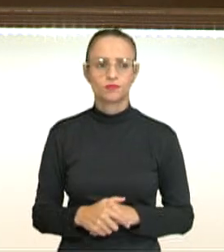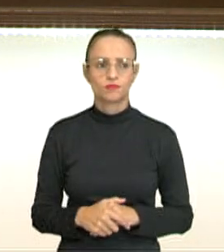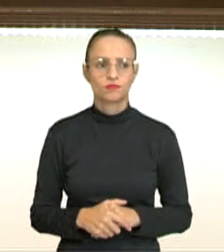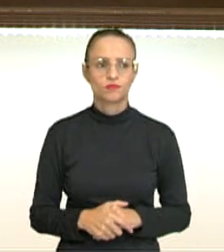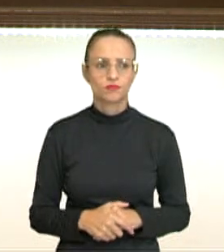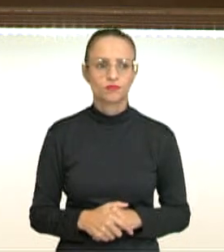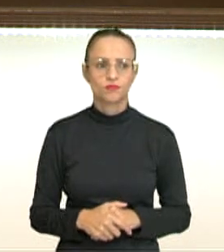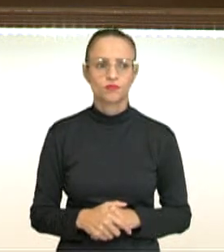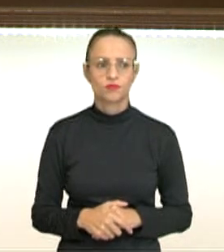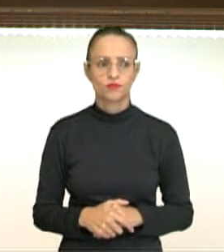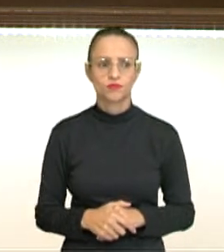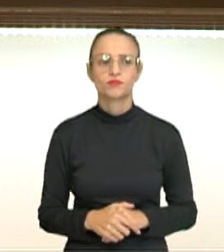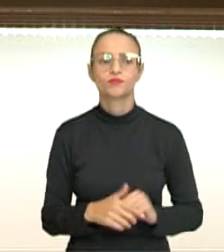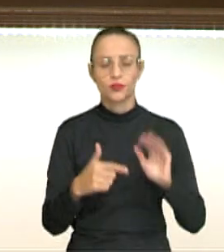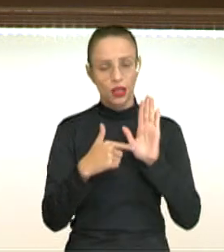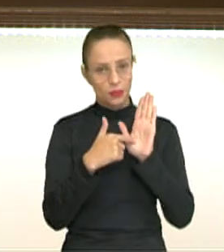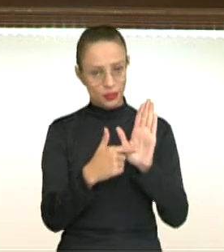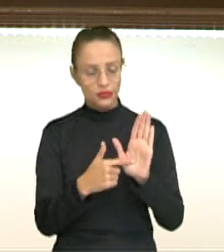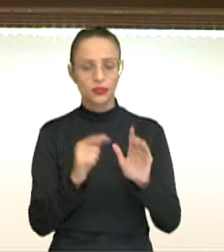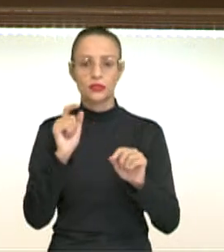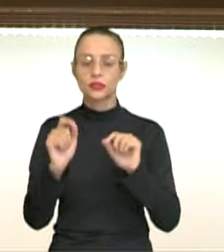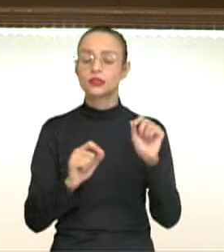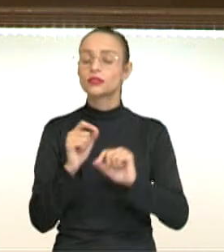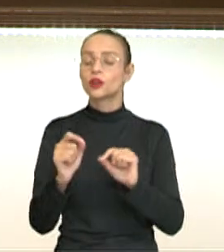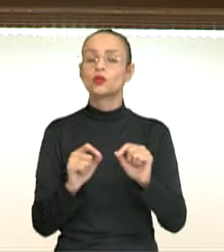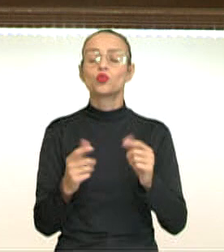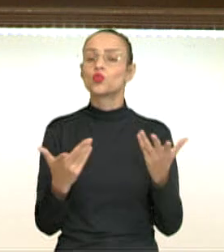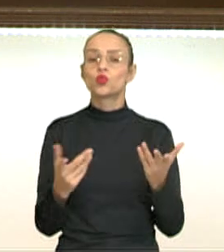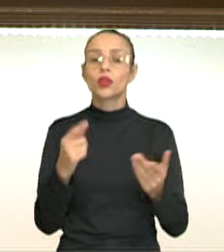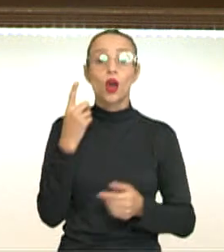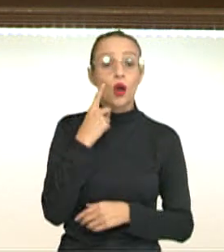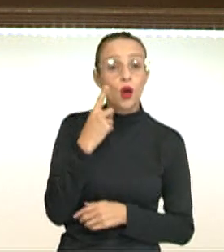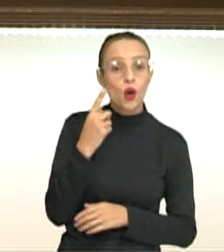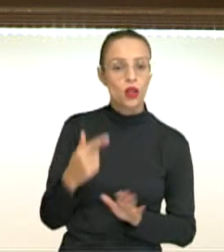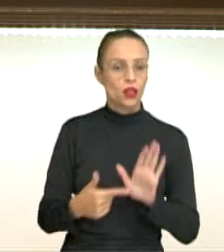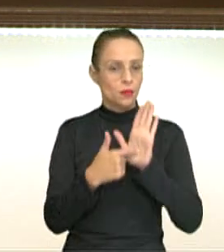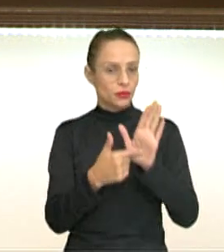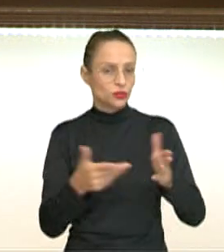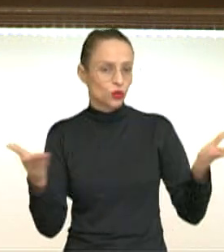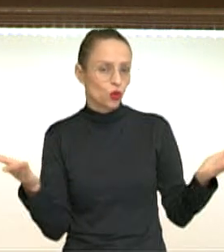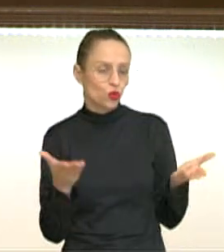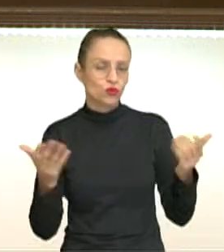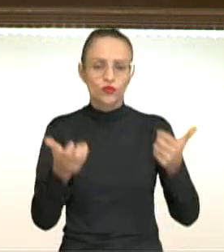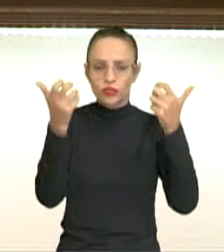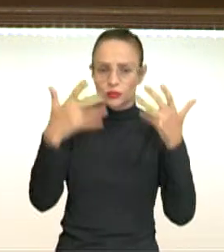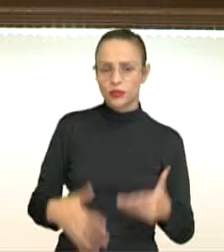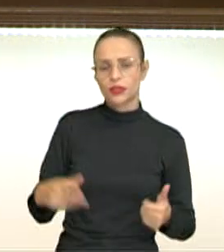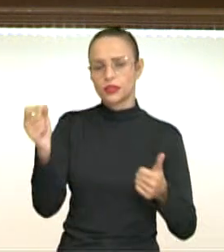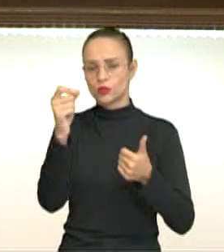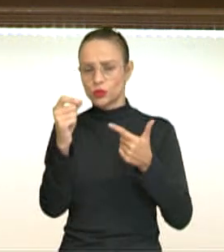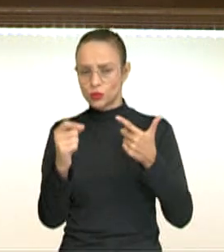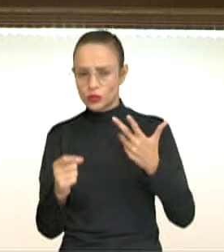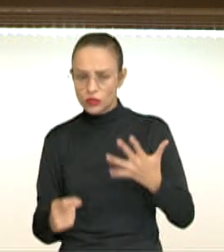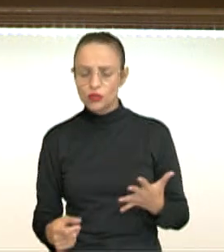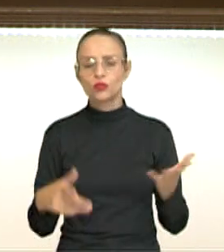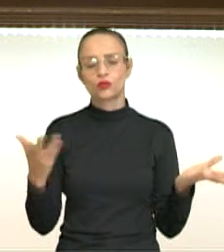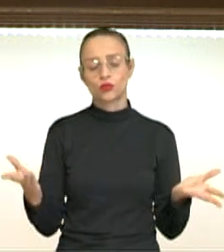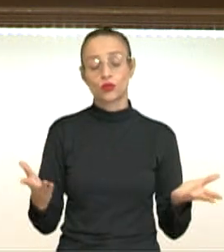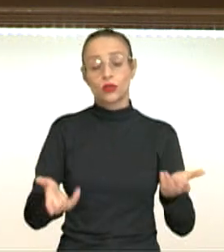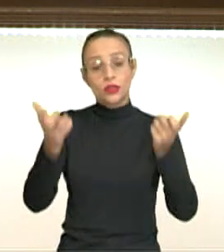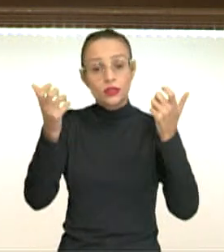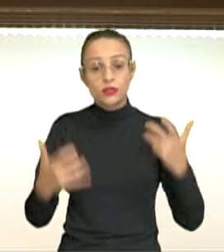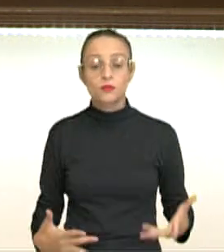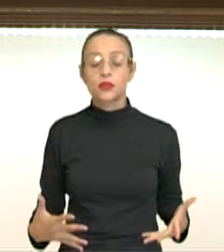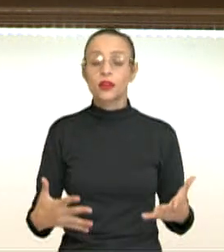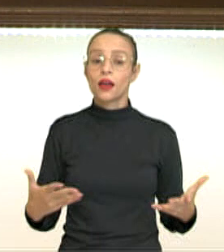delimitar a apresentação dos dados, vai situar as pessoas ali. Olha, na apresentação de hoje eu vou falar sobre isso, isso e aquilo. Você vai